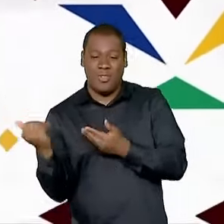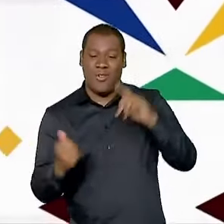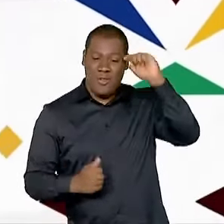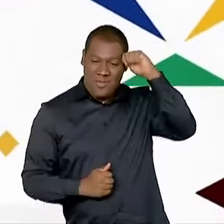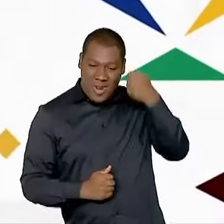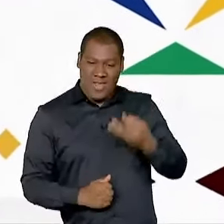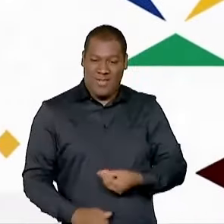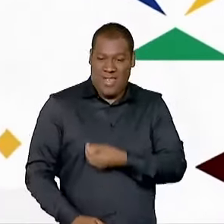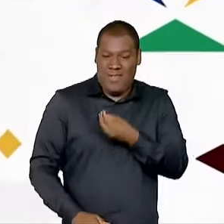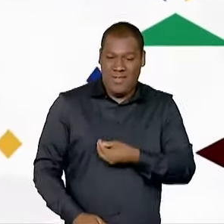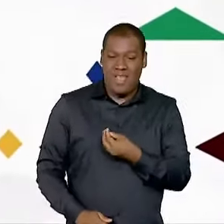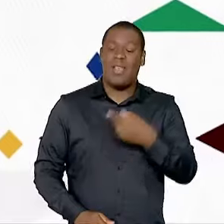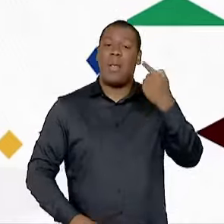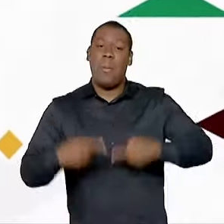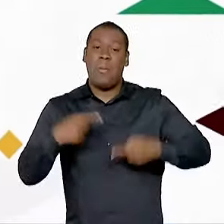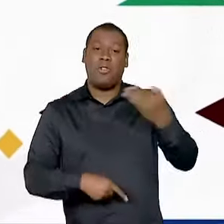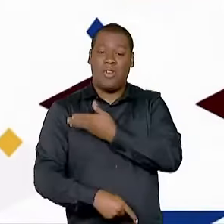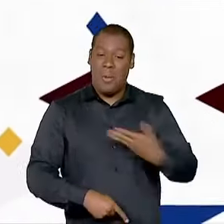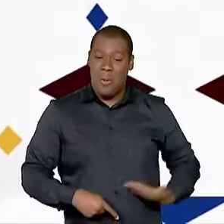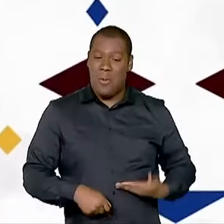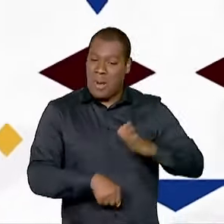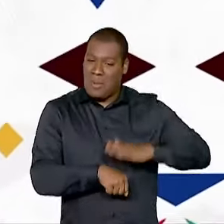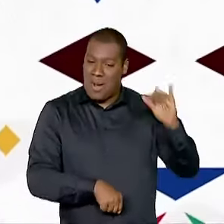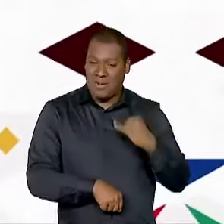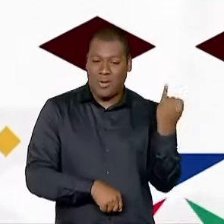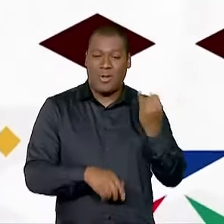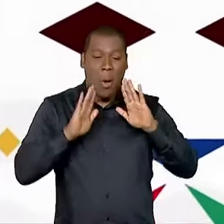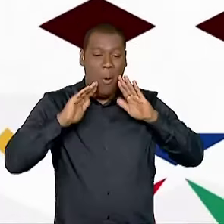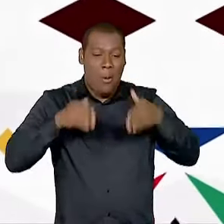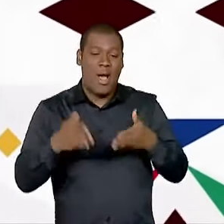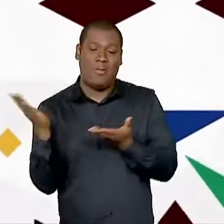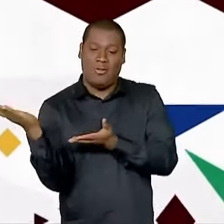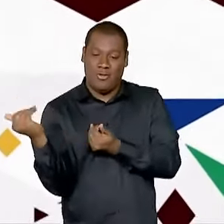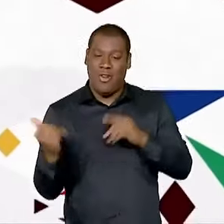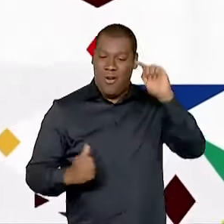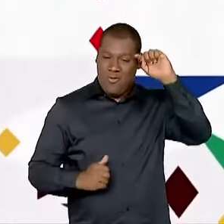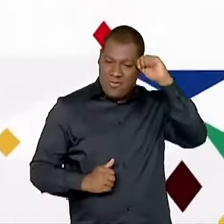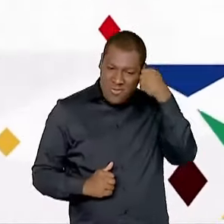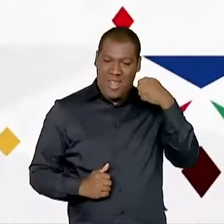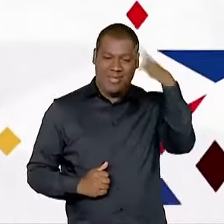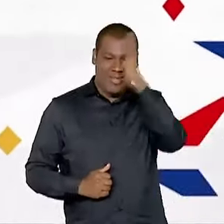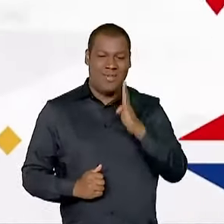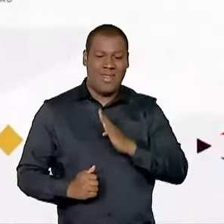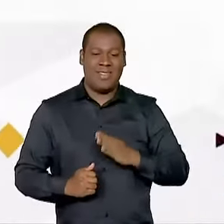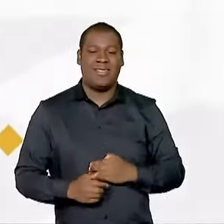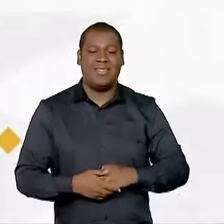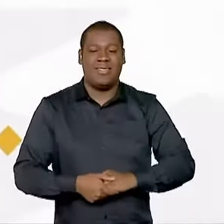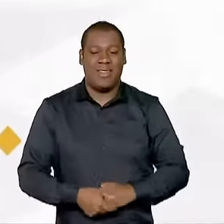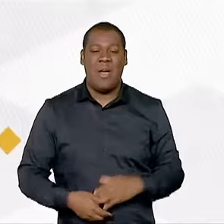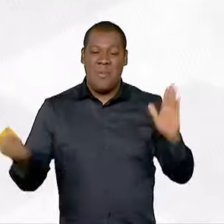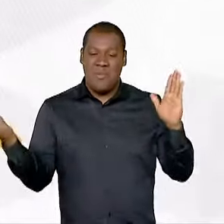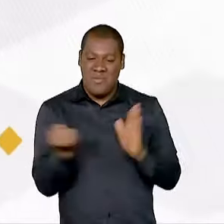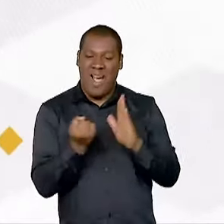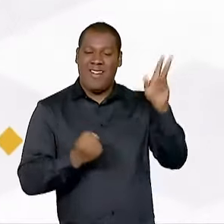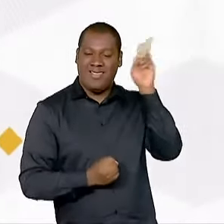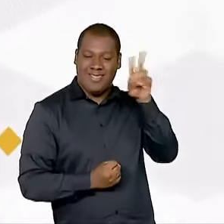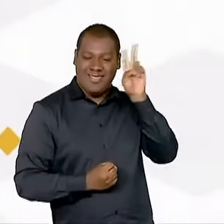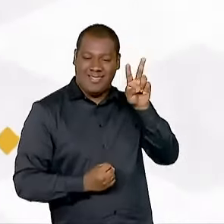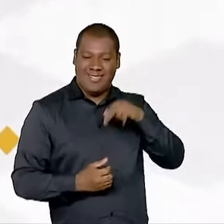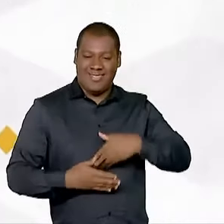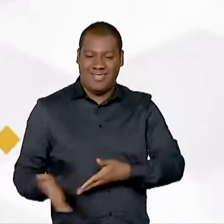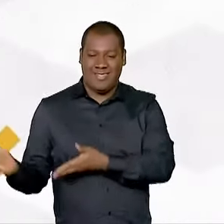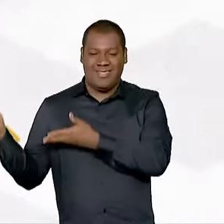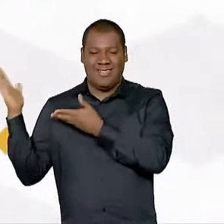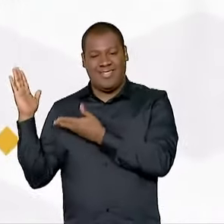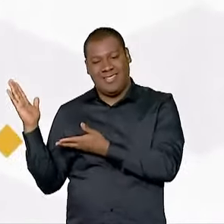o maior pacote de políticas públicas para a juventude negra da história do país. É histórico e é só o começo.